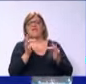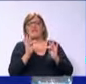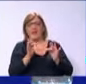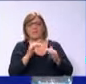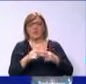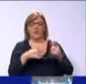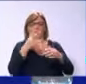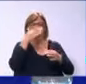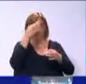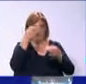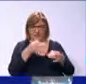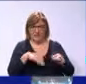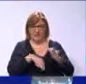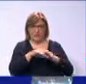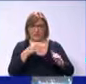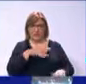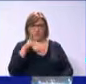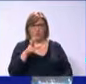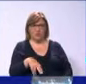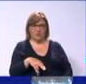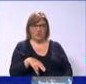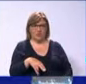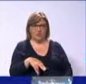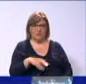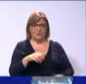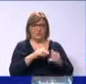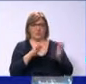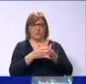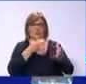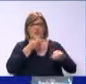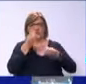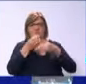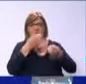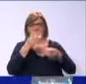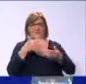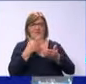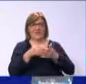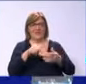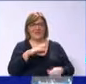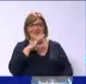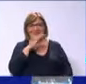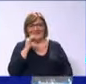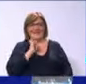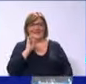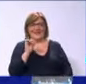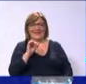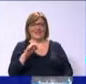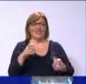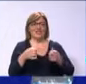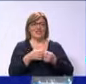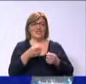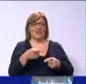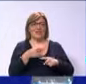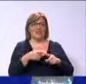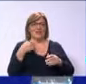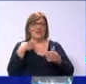continuar a acreditar no futebol português mas embora toda a explicação também dada hoje que engraçado sou jogos às 9h e